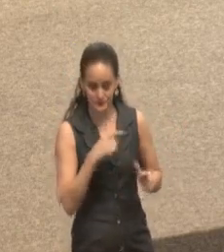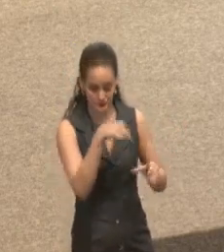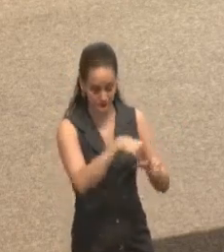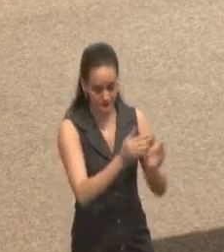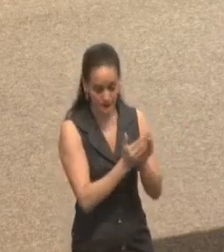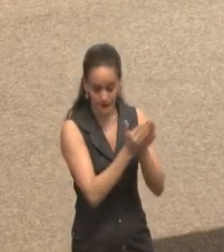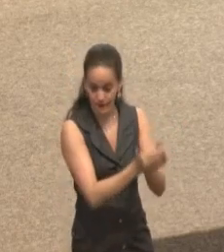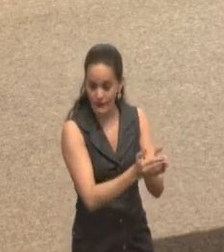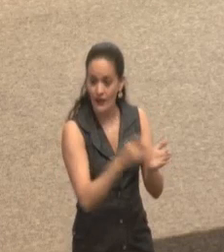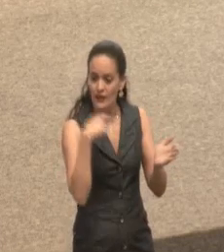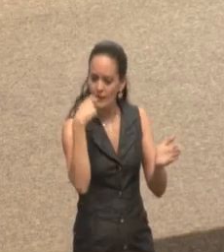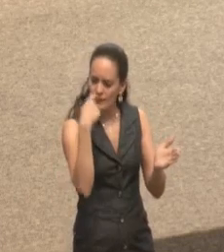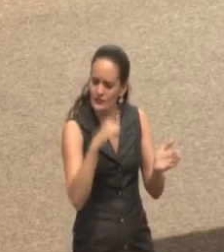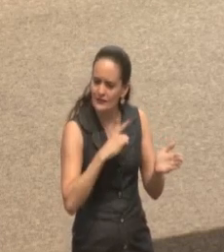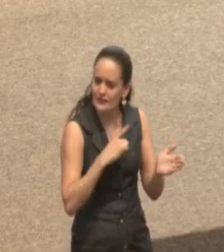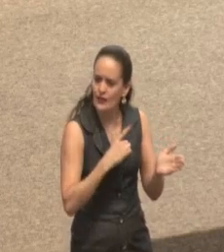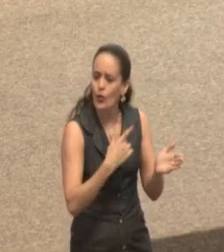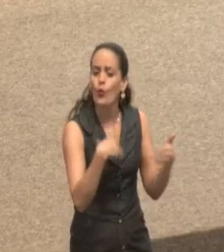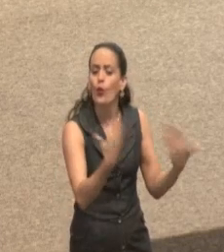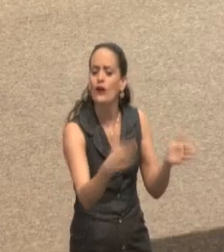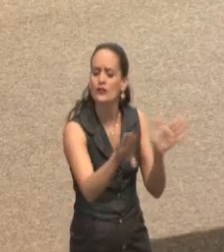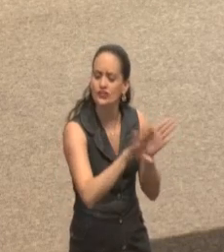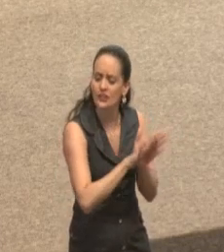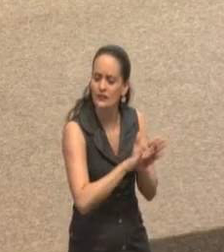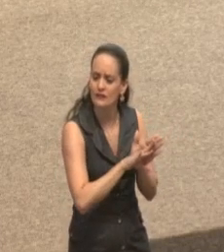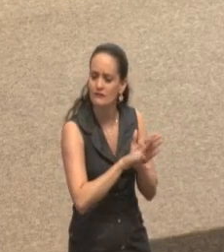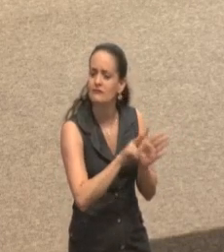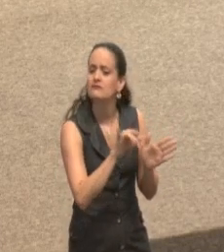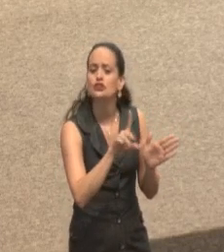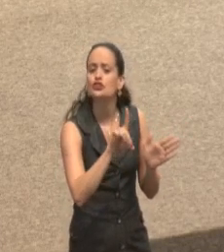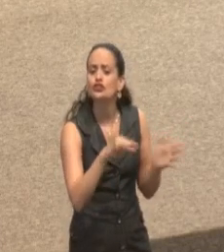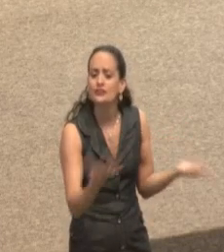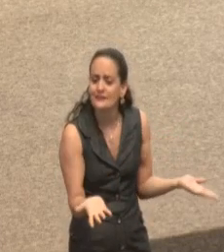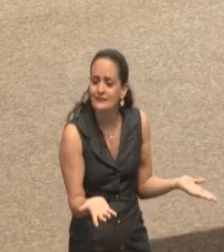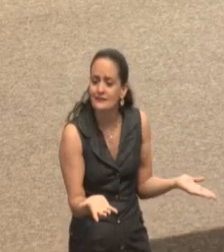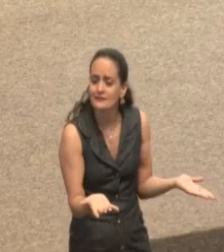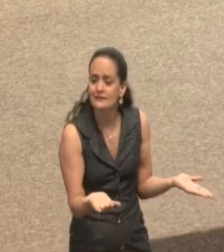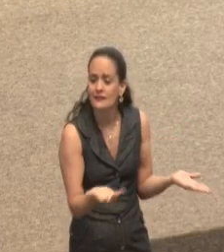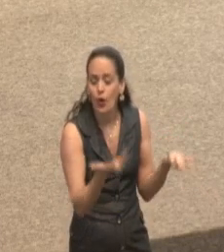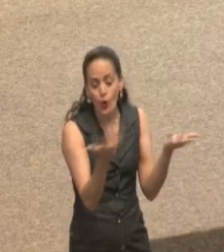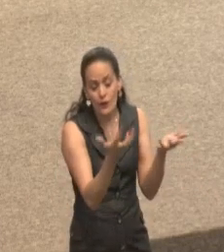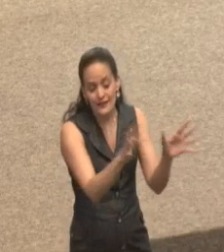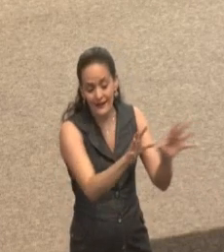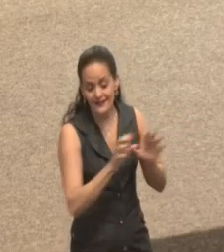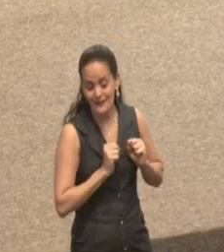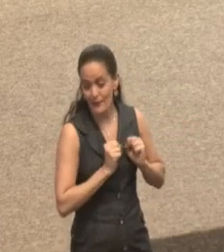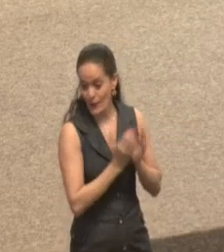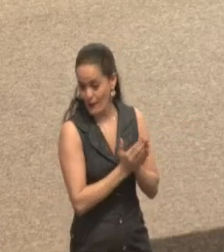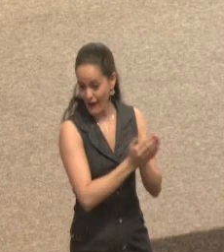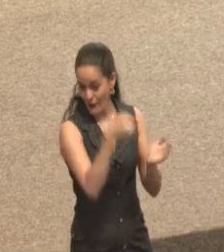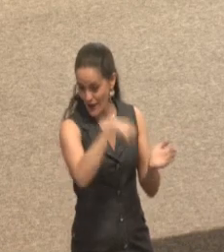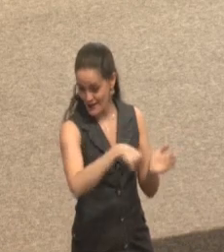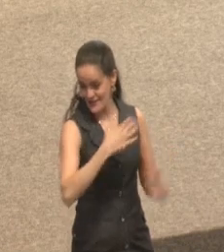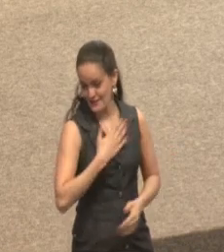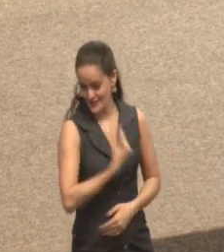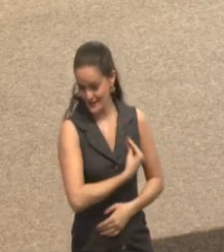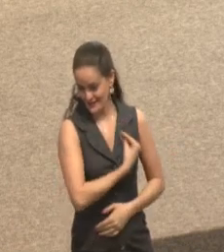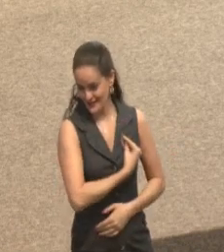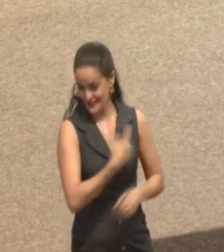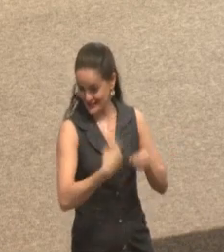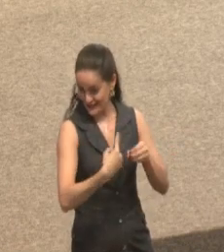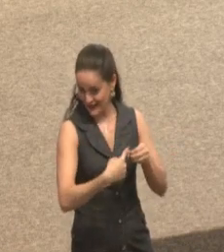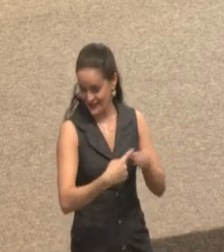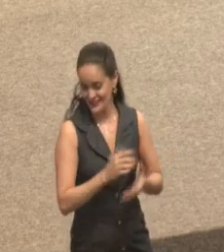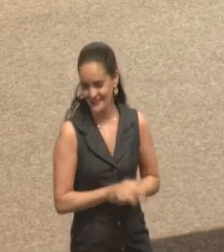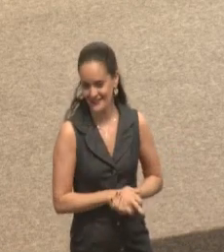dentistas e os médicos vai chegar? Porque a gente queria tanto receber aqui, a gente queria tanto